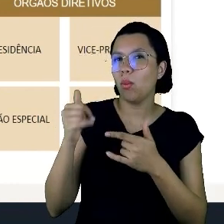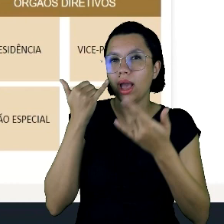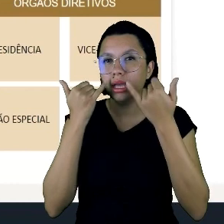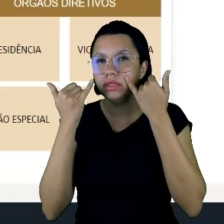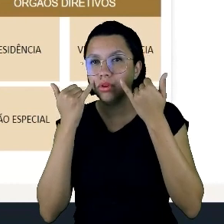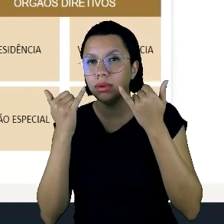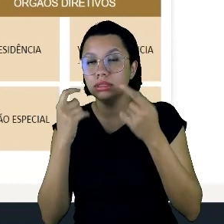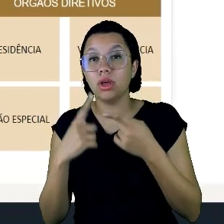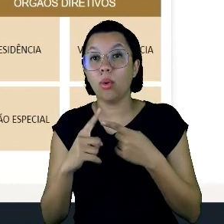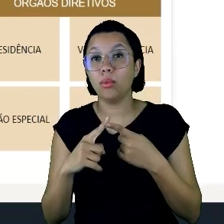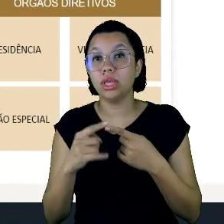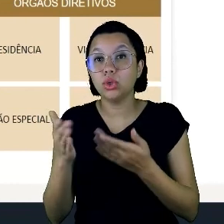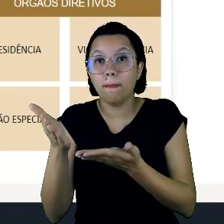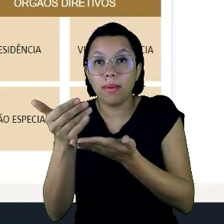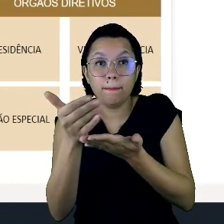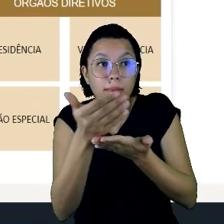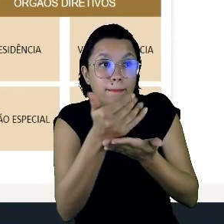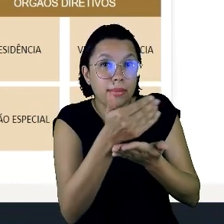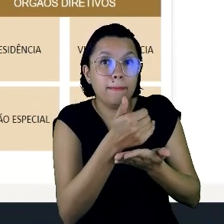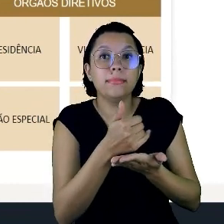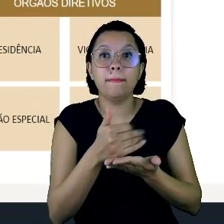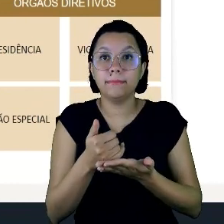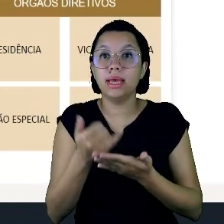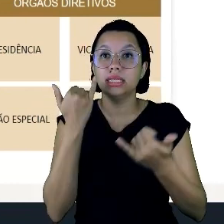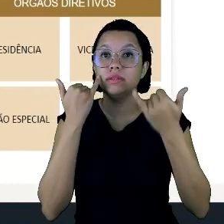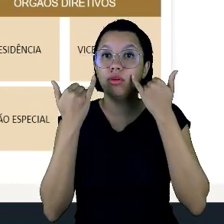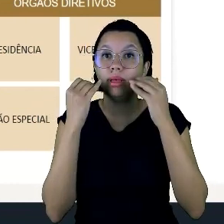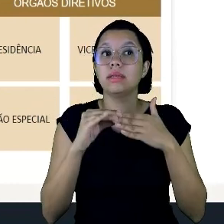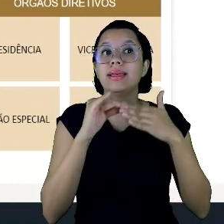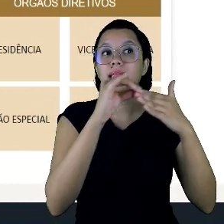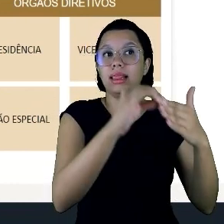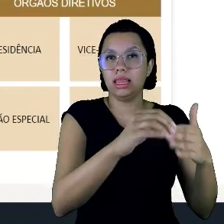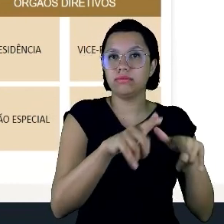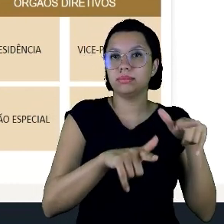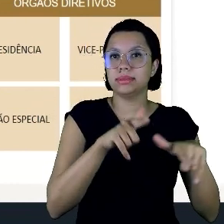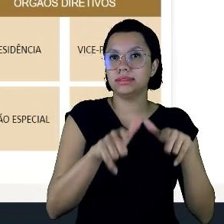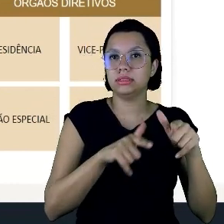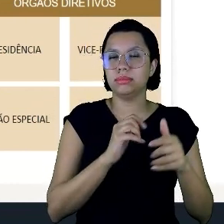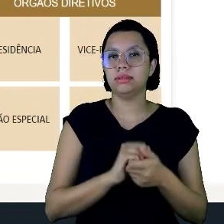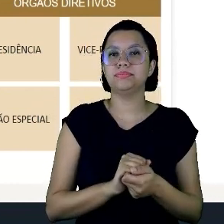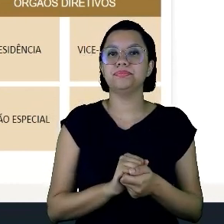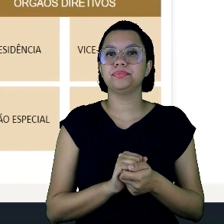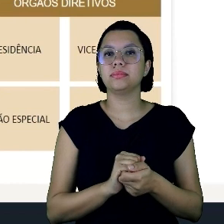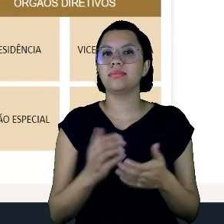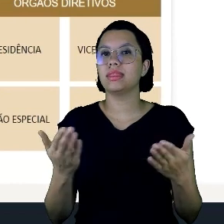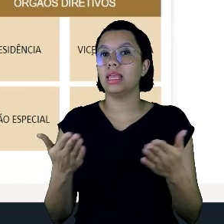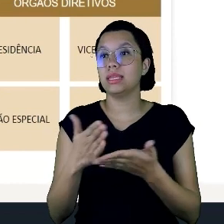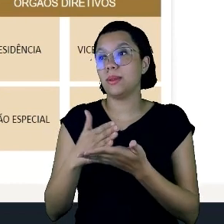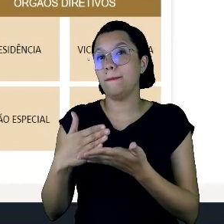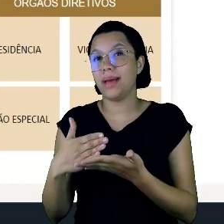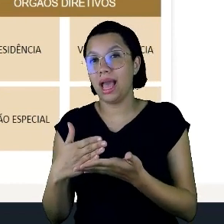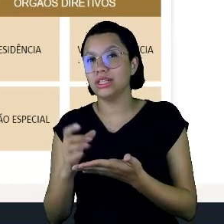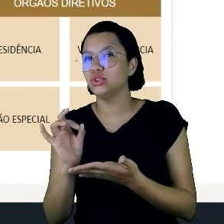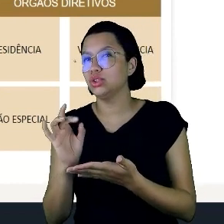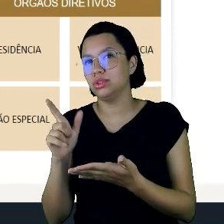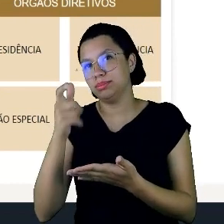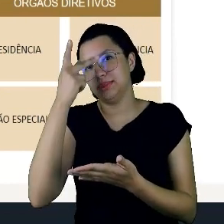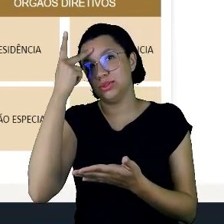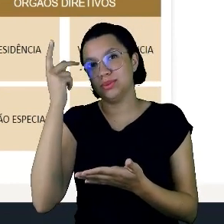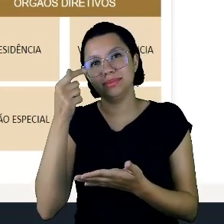dado, porque daí é meio que a gente vai colher aí de vocês e a gente leva para trabalhar, tá? Aí, né, essa parte é só para quem está